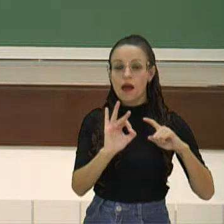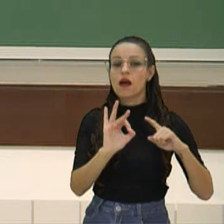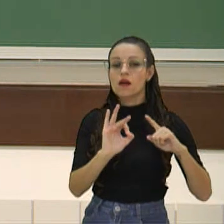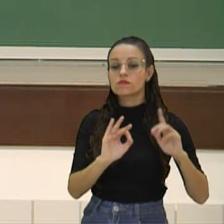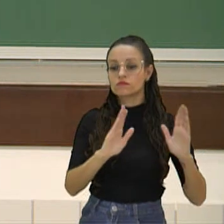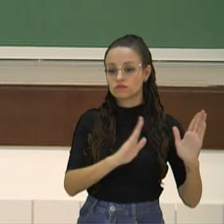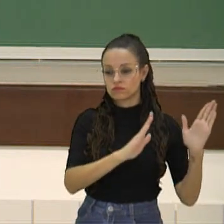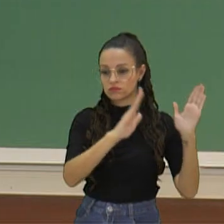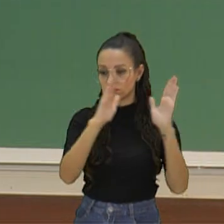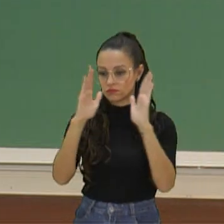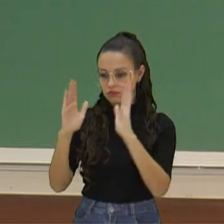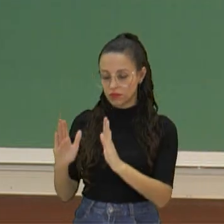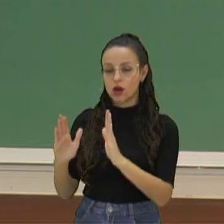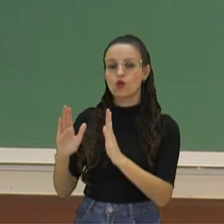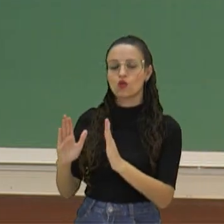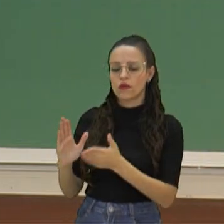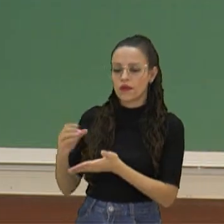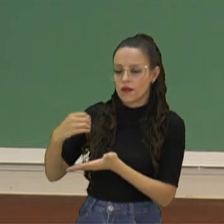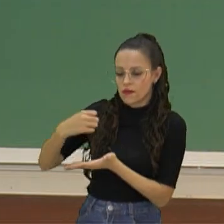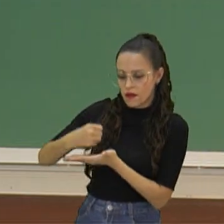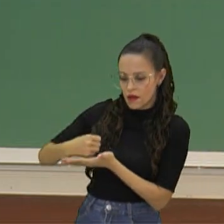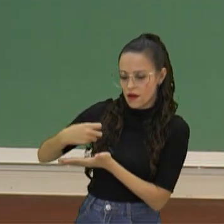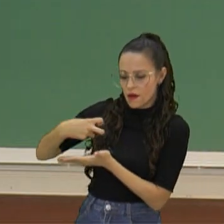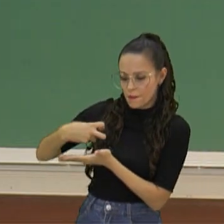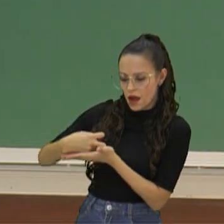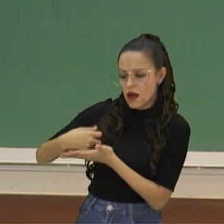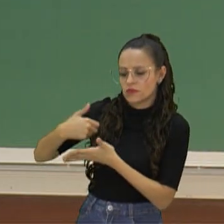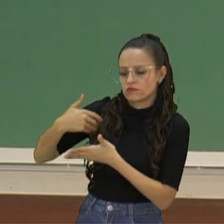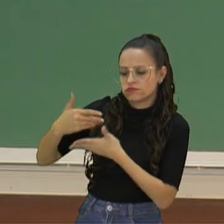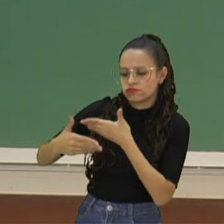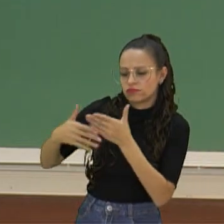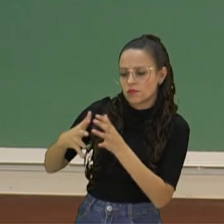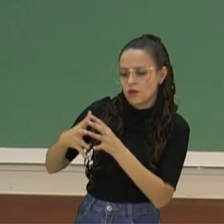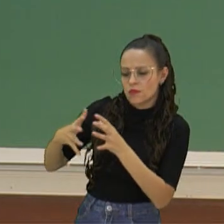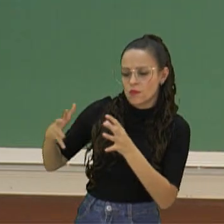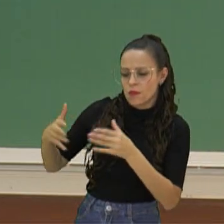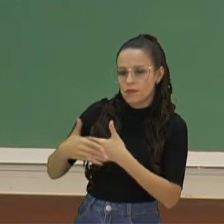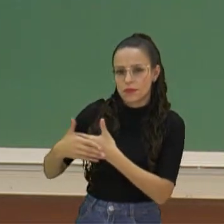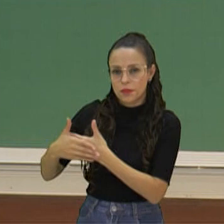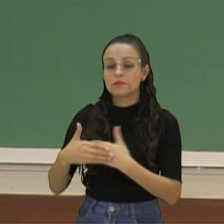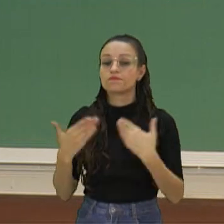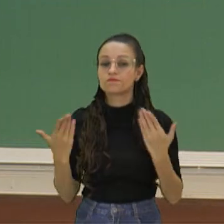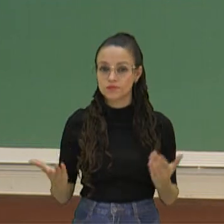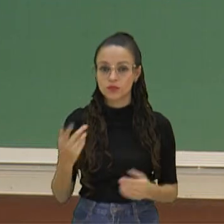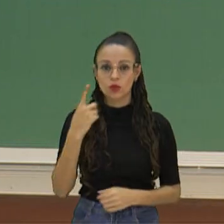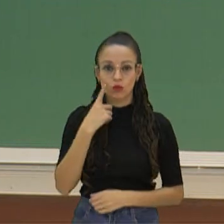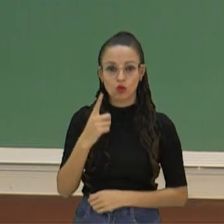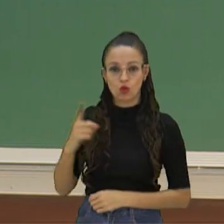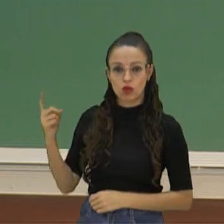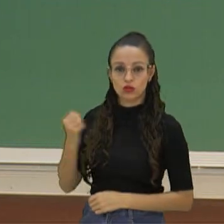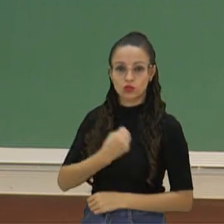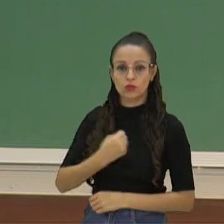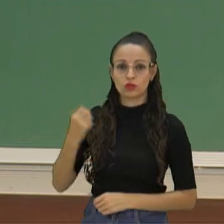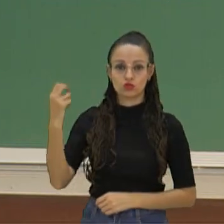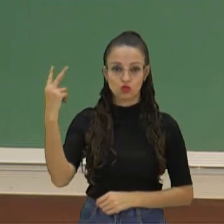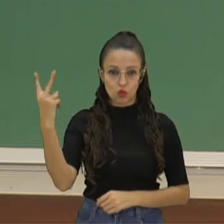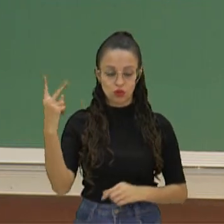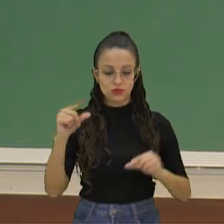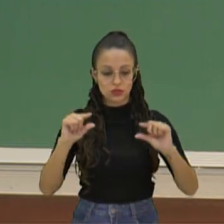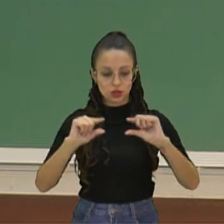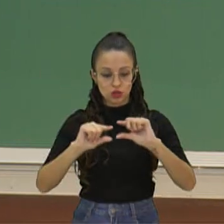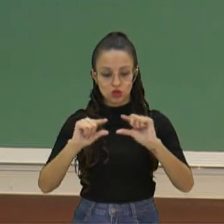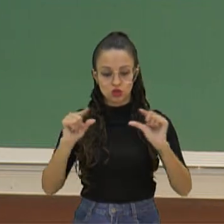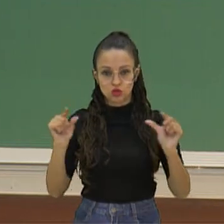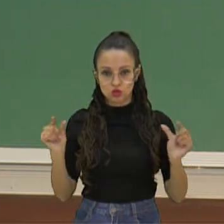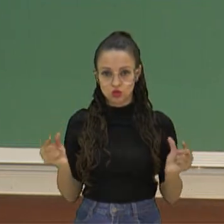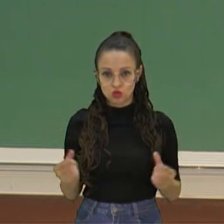A implantação e o desenvolvimento, logicamente, né? Quais seriam essas estruturas? Seria justamente na estrutura 2, tuba uterina,